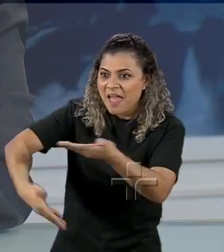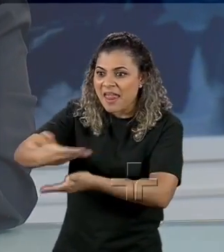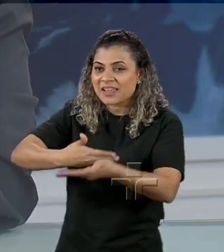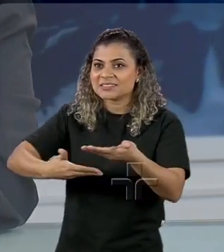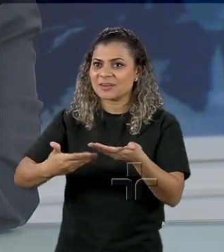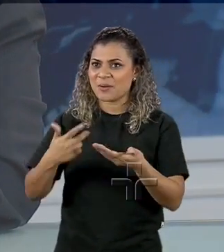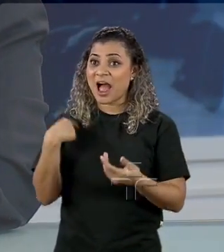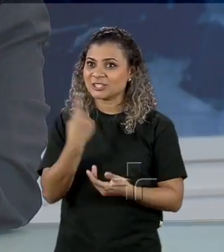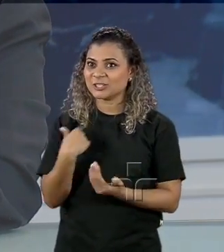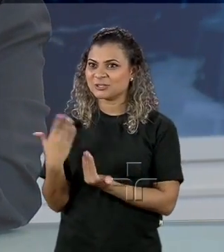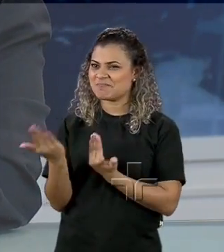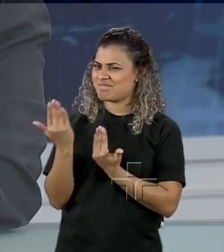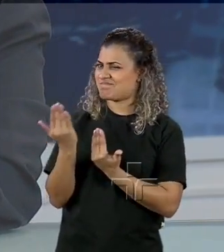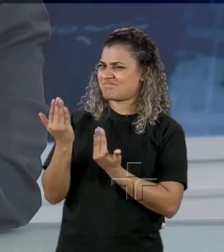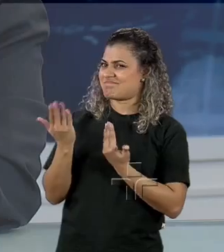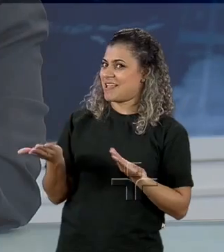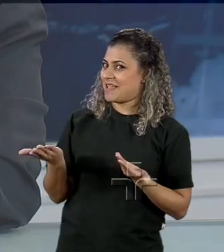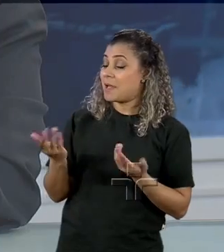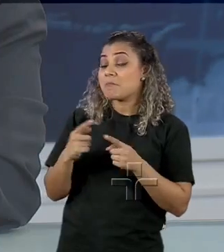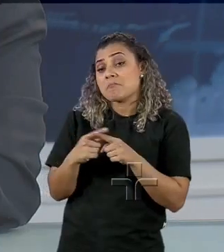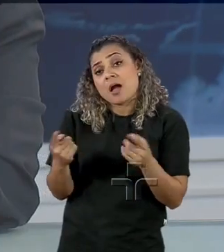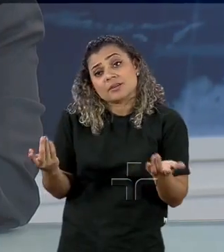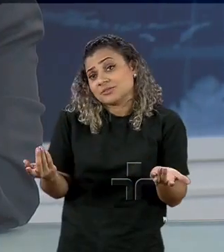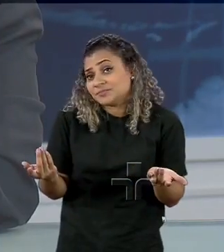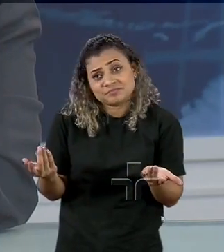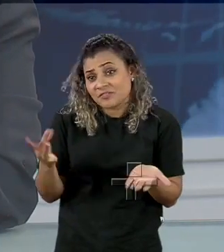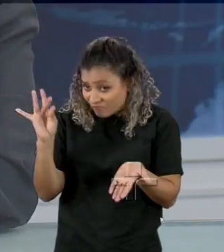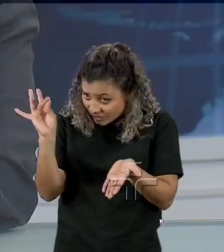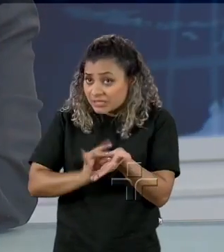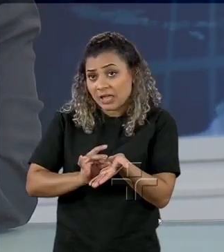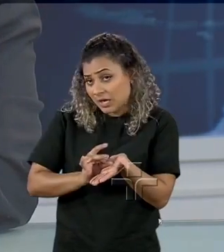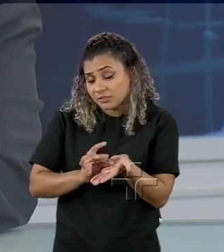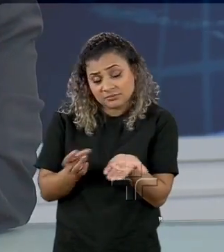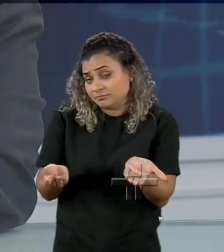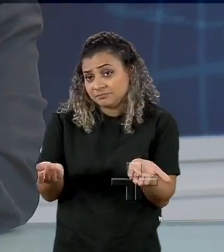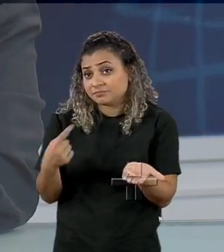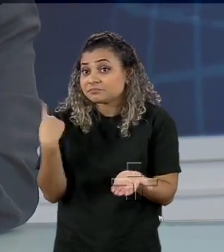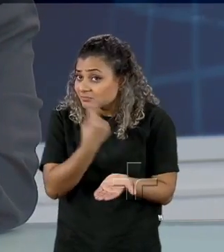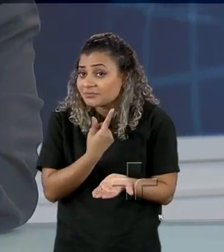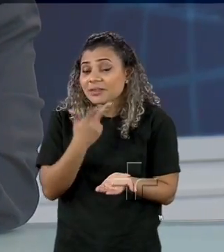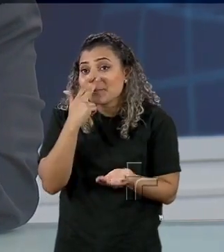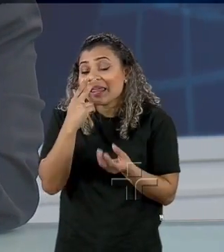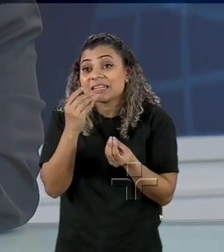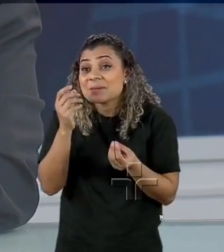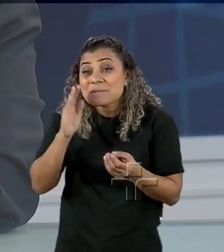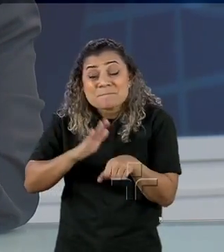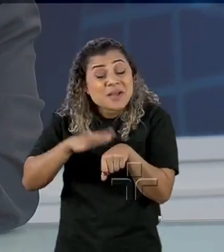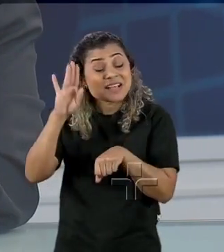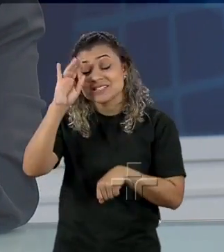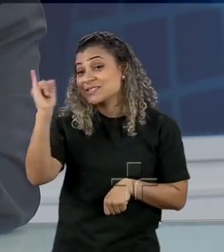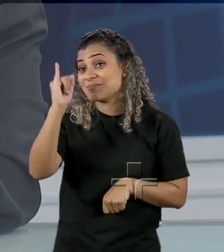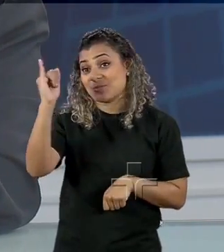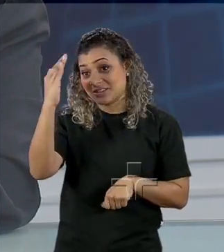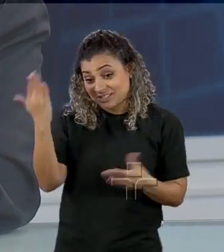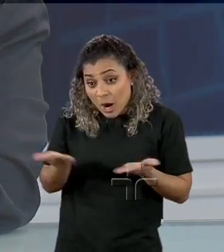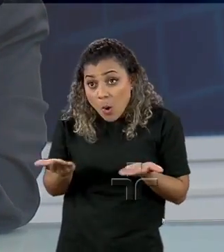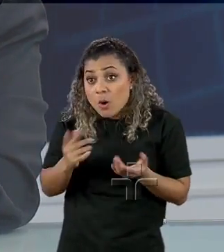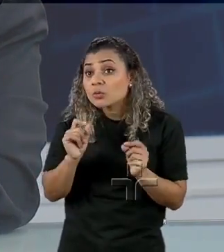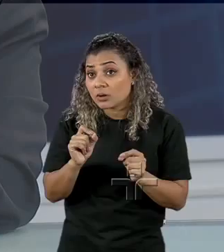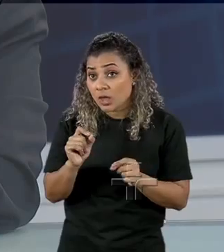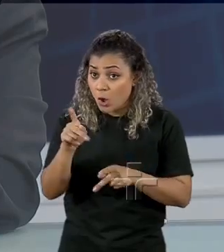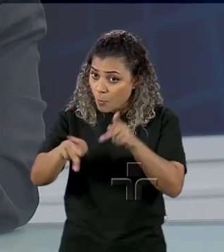suspeita, né, mas em termos daquilo que é concreto, fica ainda. Acho que o mais importante nesse momento é uma